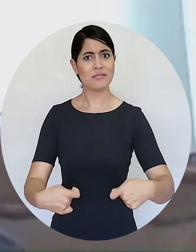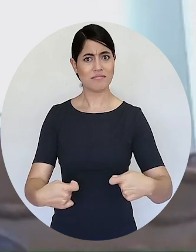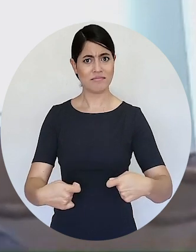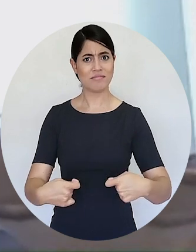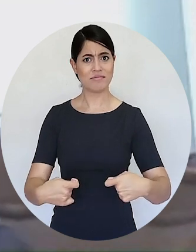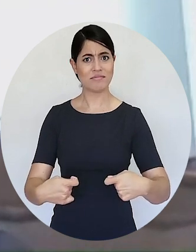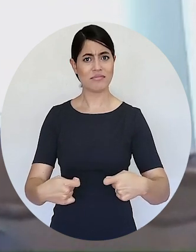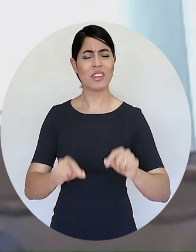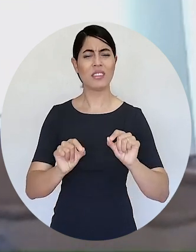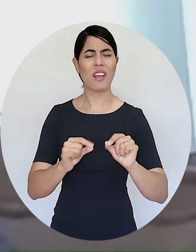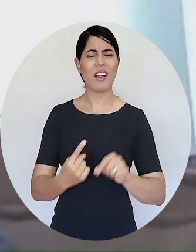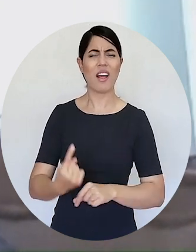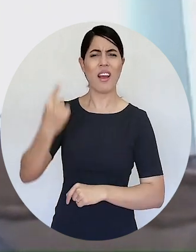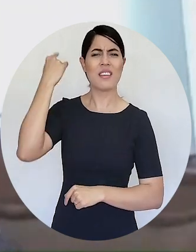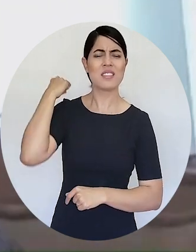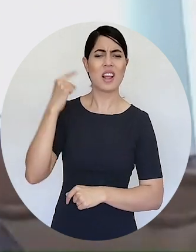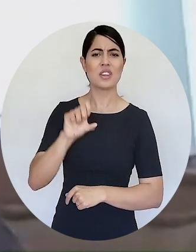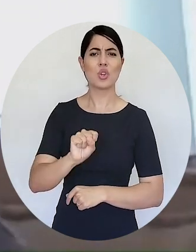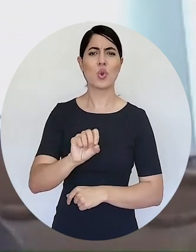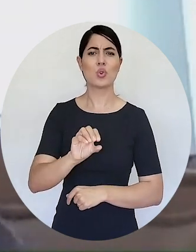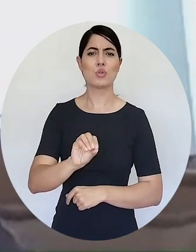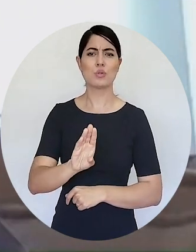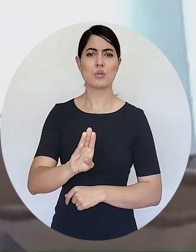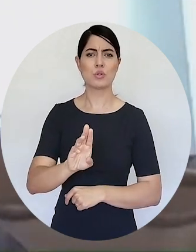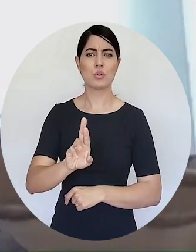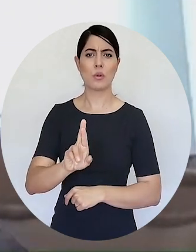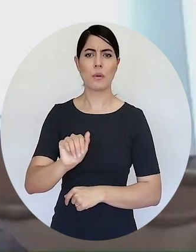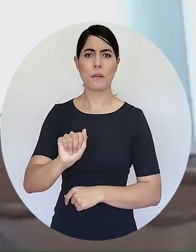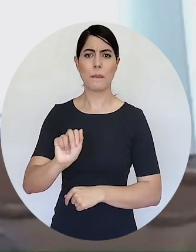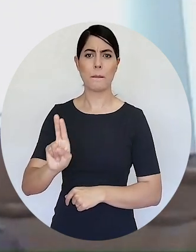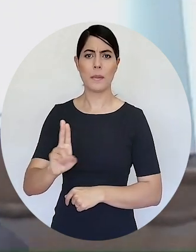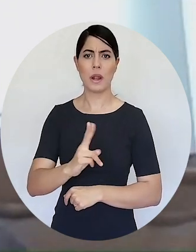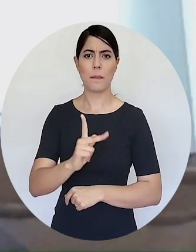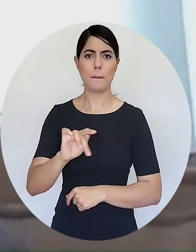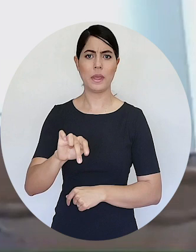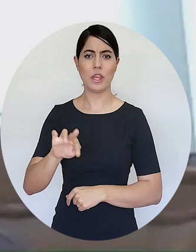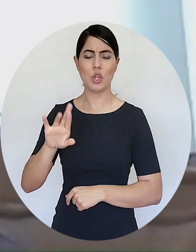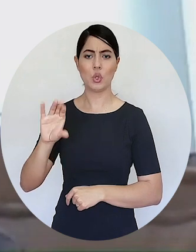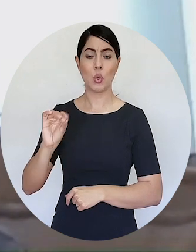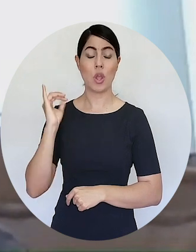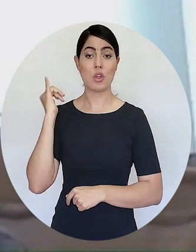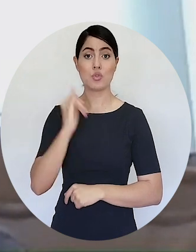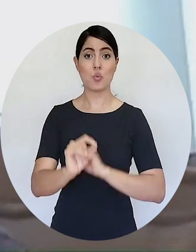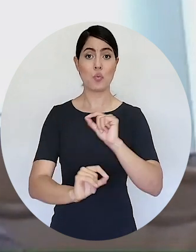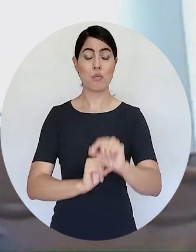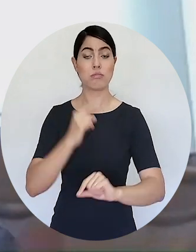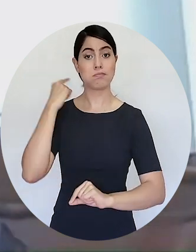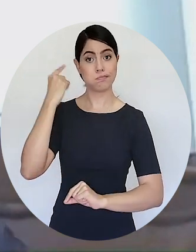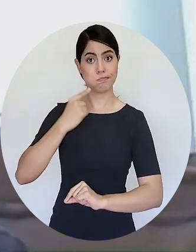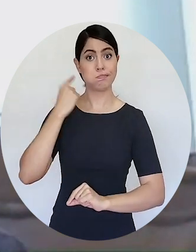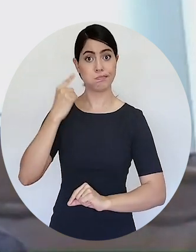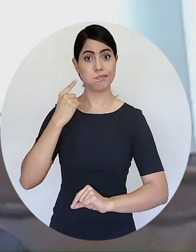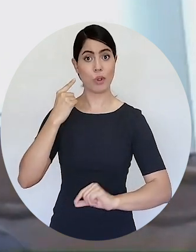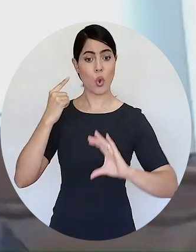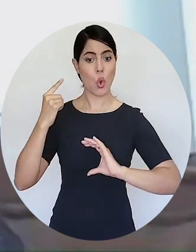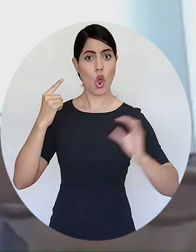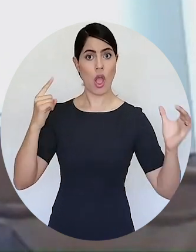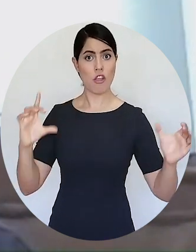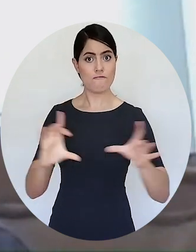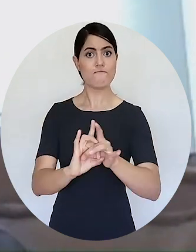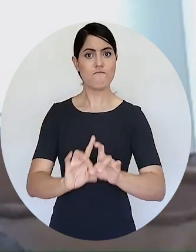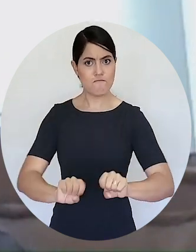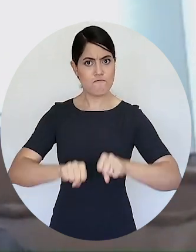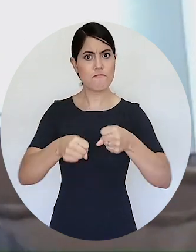foi exigida por Sobral Pinto, ao dizer que a advocacia não é profissão para coragens, ela surge a partir do momento